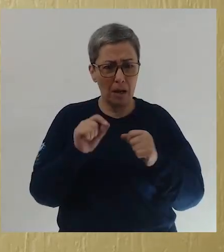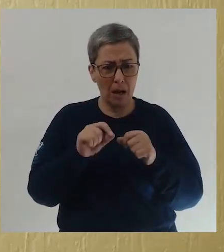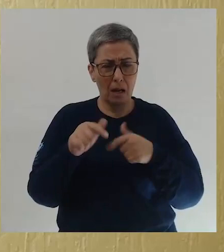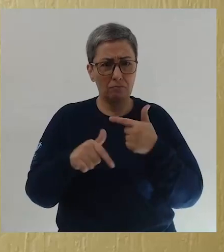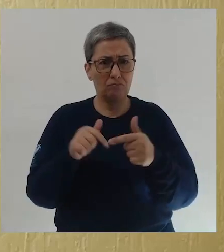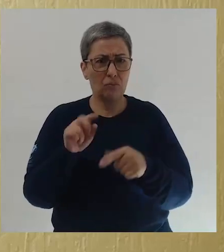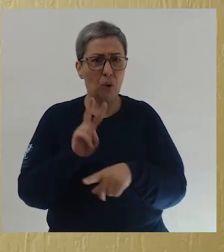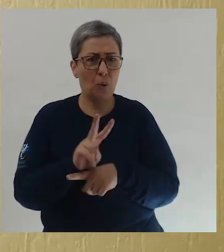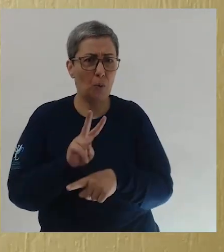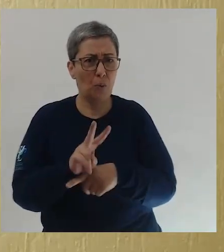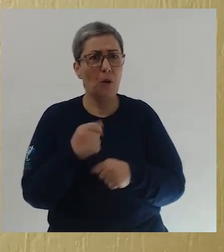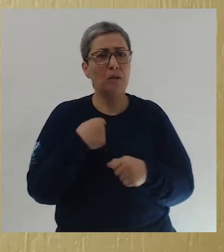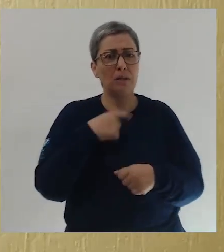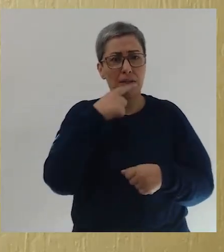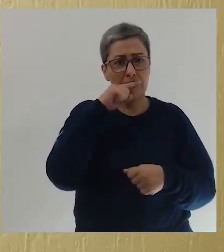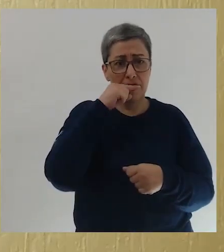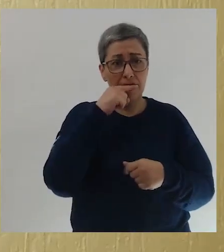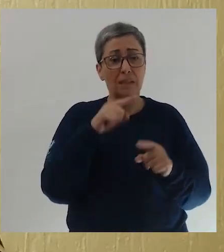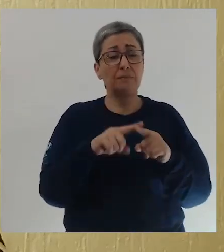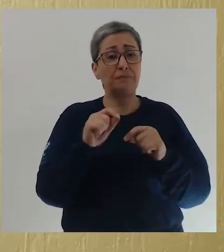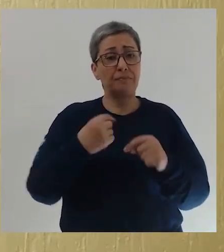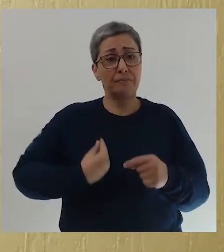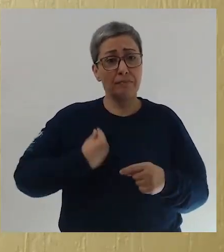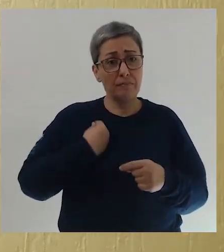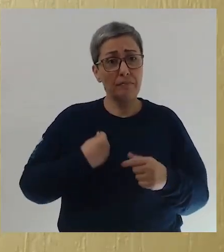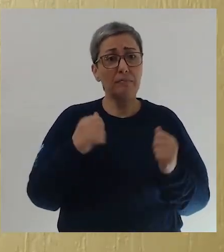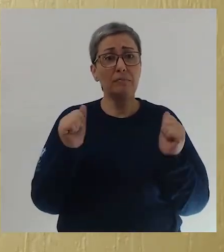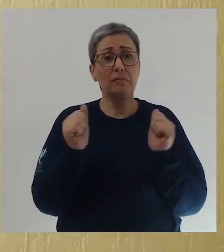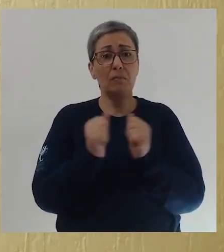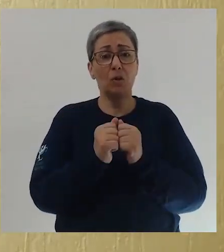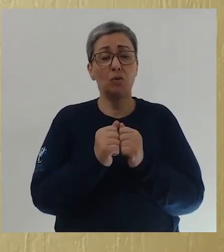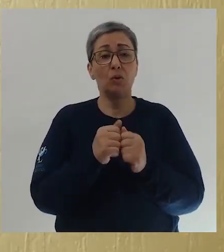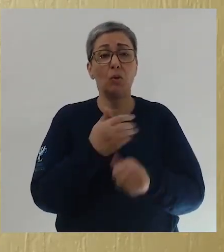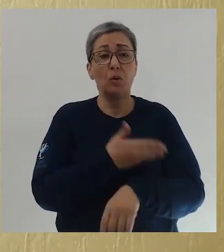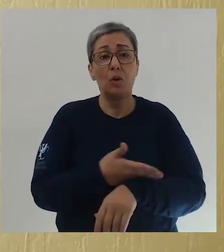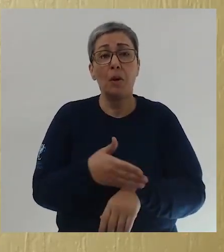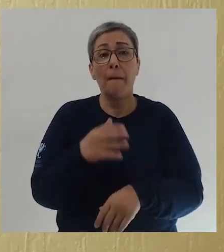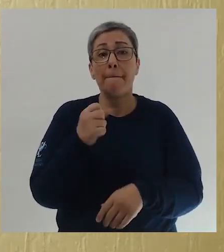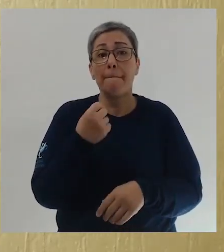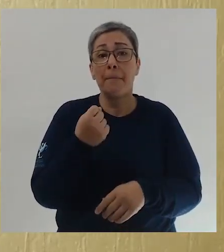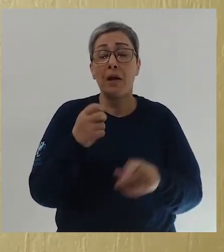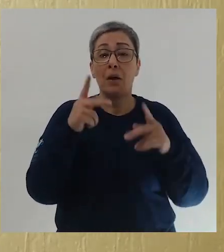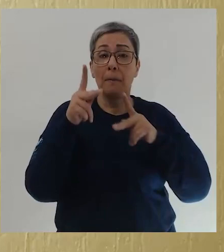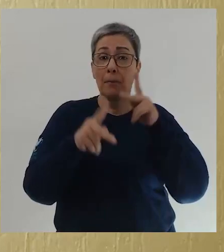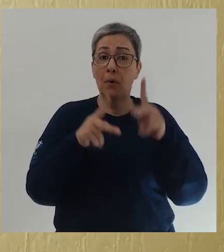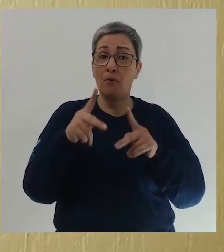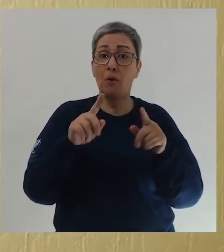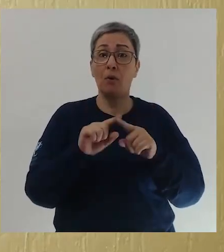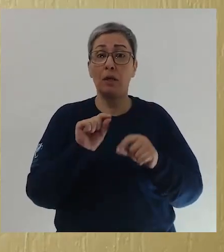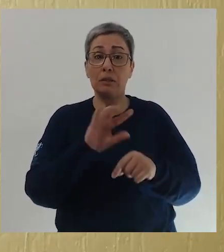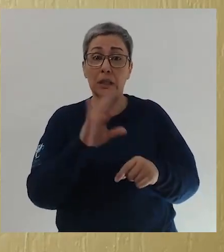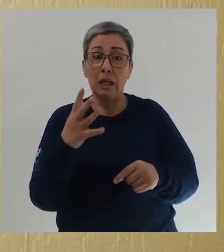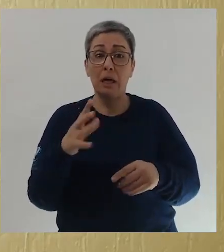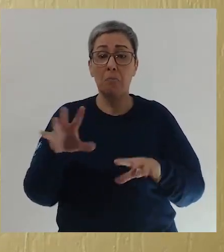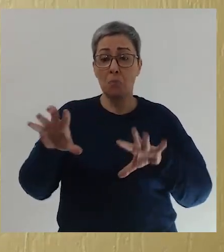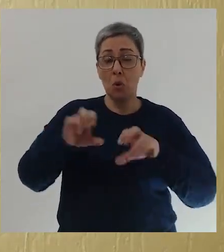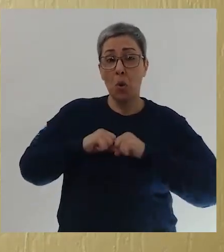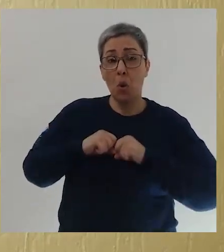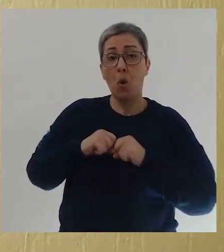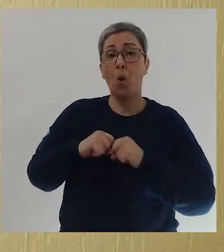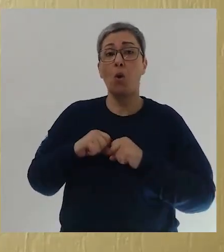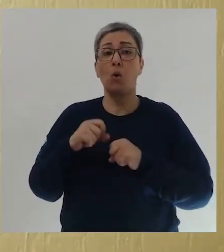para eles no cultivo dessas terras. Aí com a convivência com os brancos, os povos indígenas ainda foram cometidos ainda